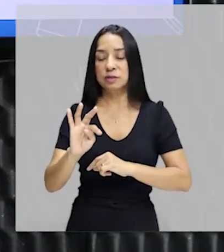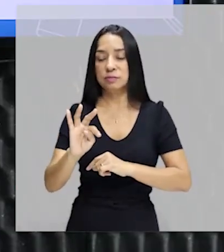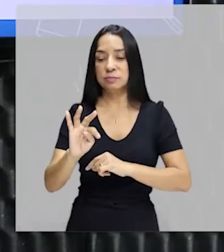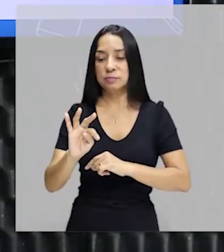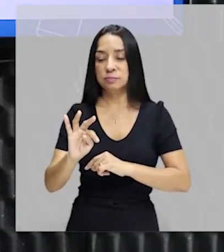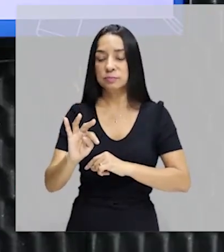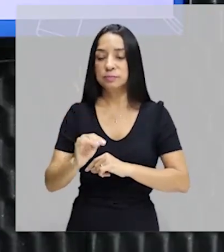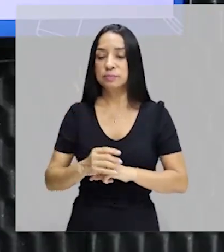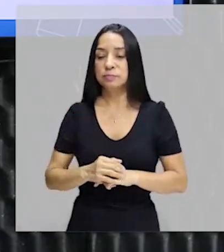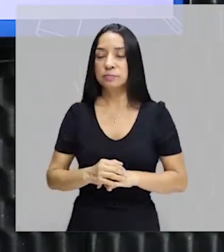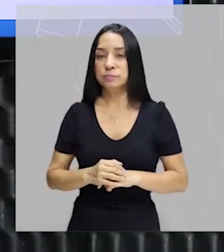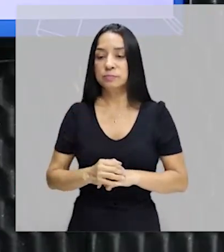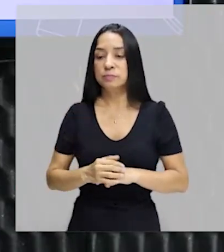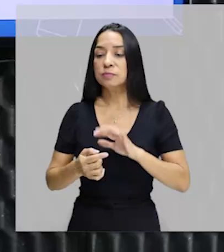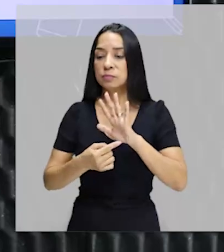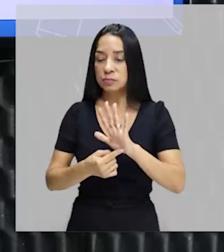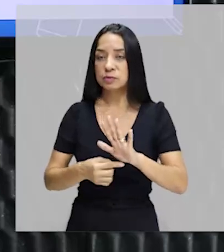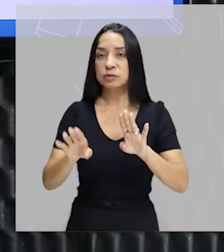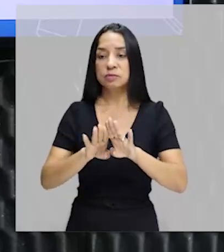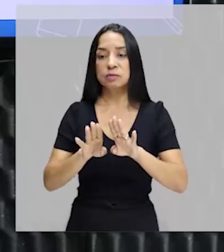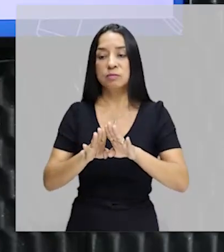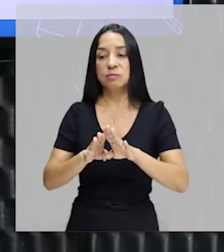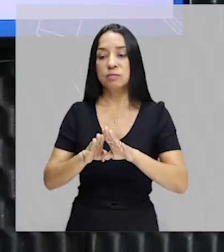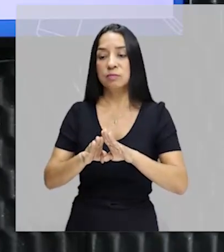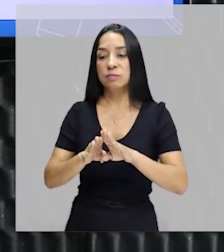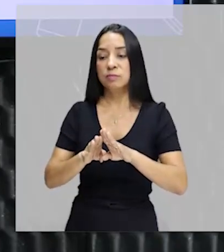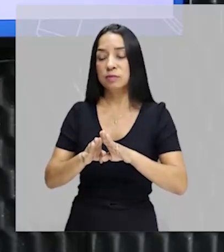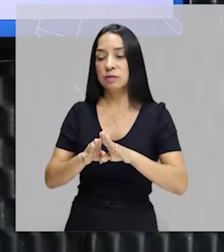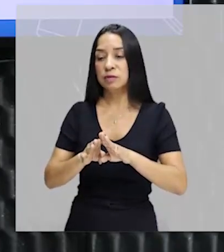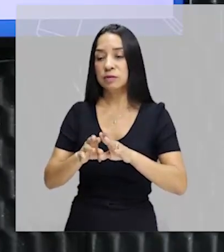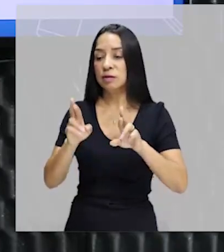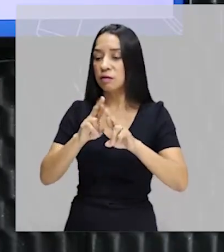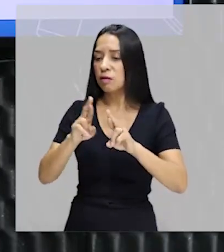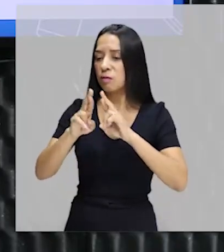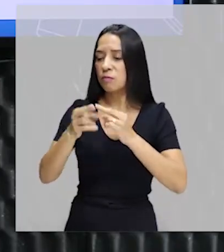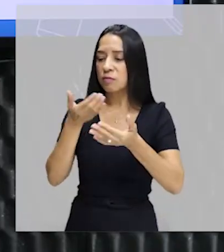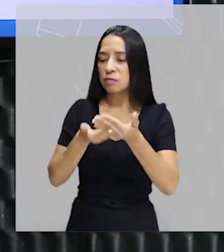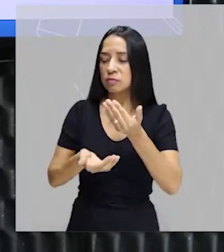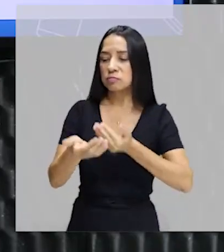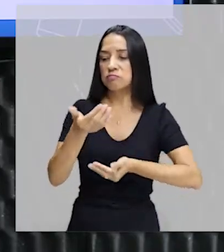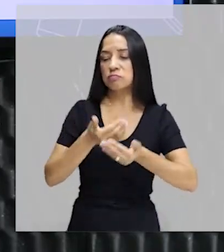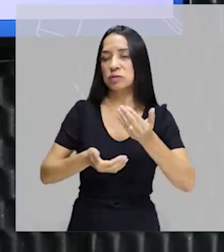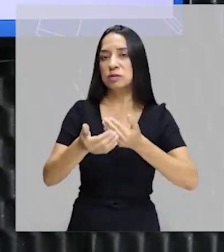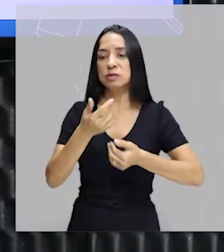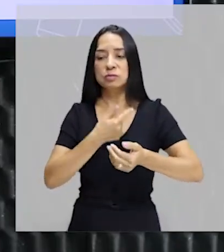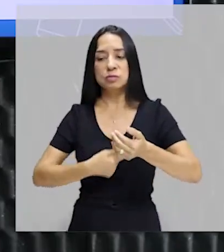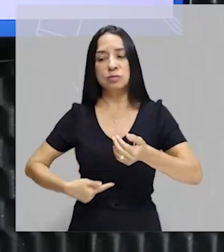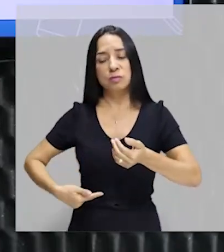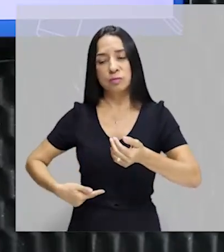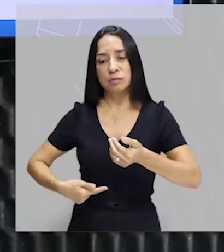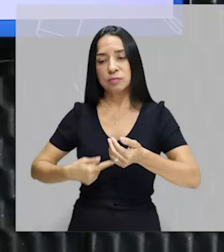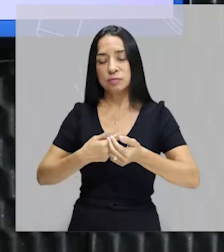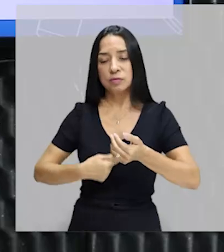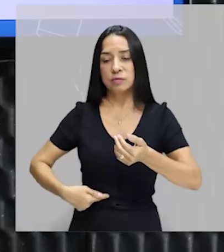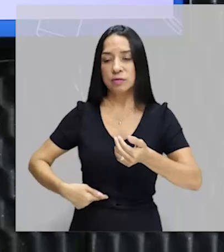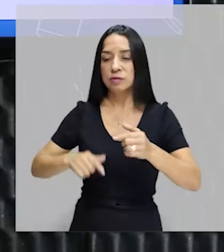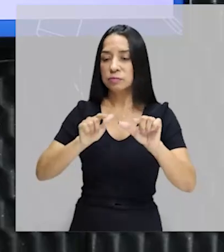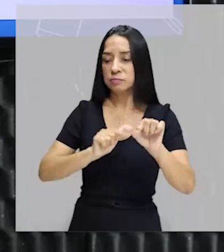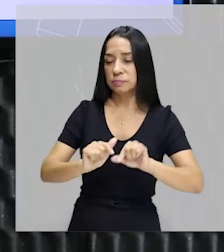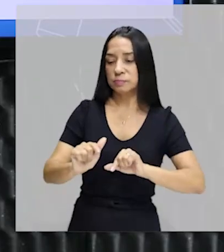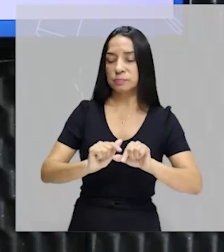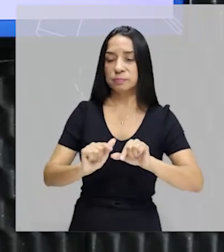Organização Internacional do Trabalho, e mostrando ali um diálogo entre governos, a organização de empregadores e